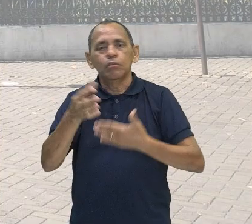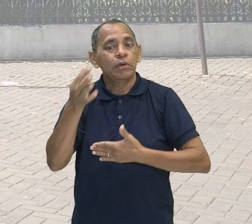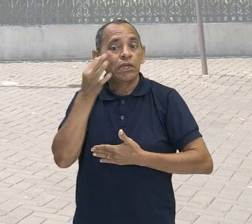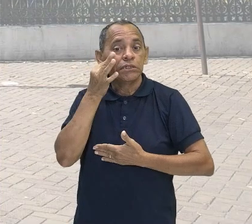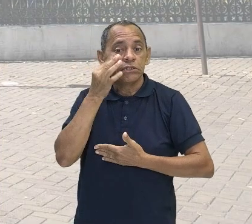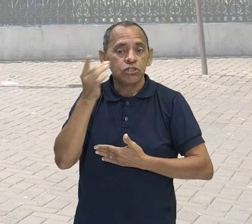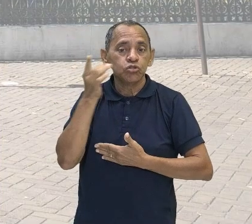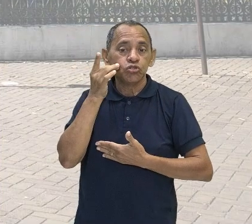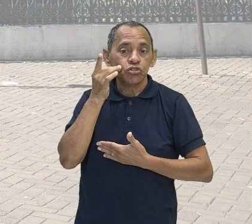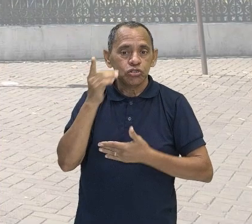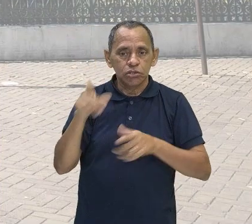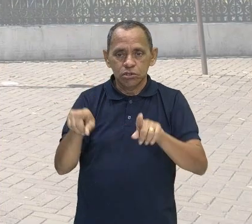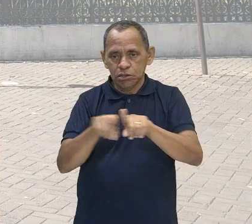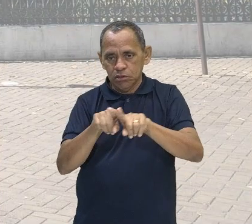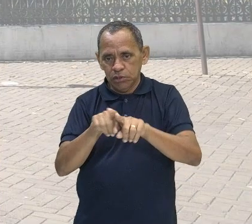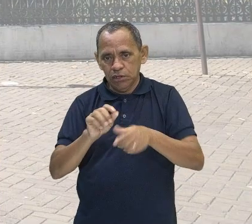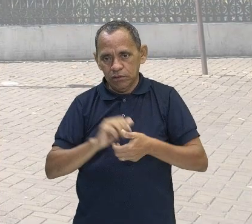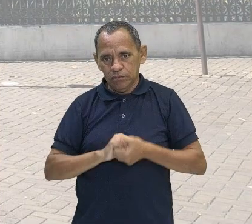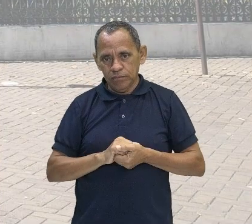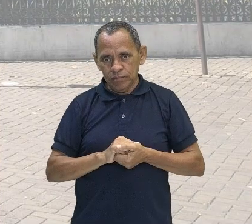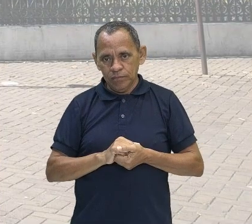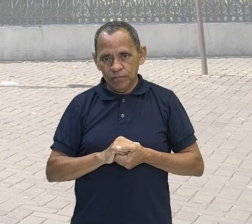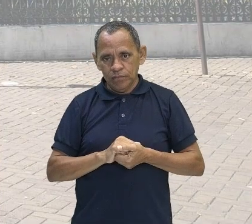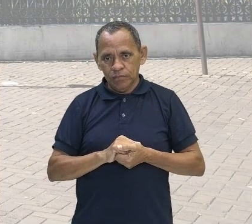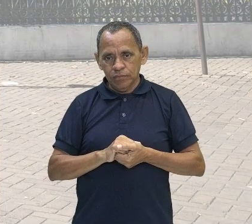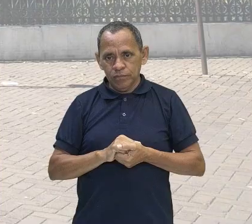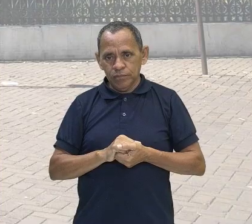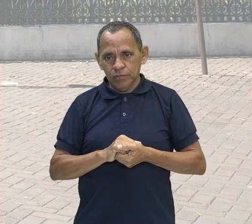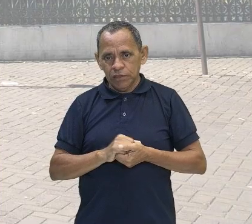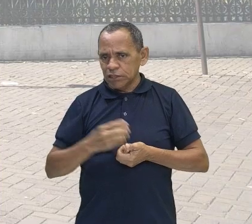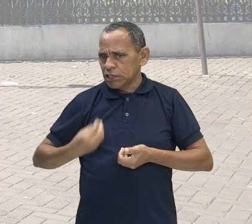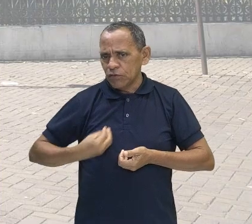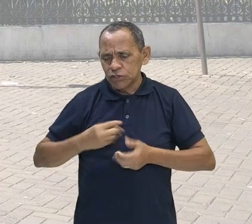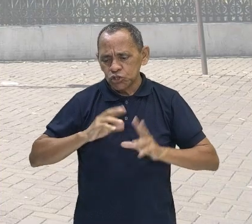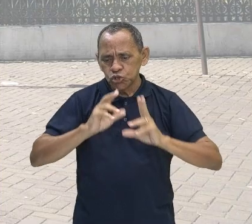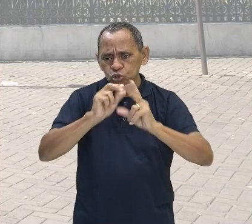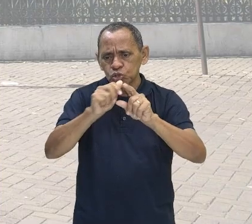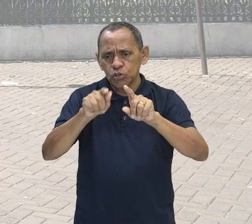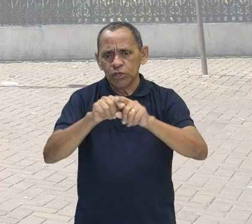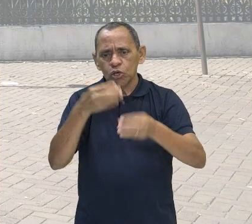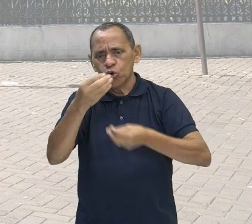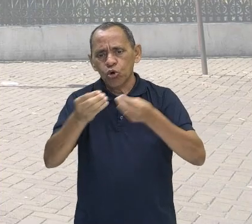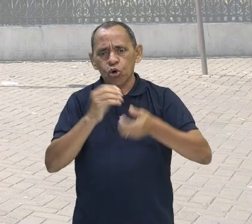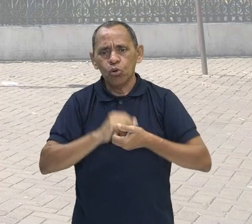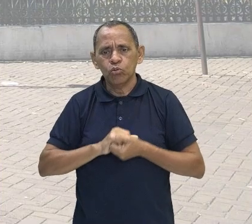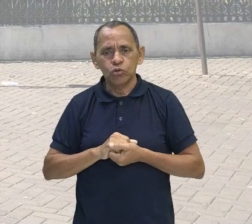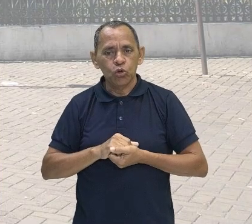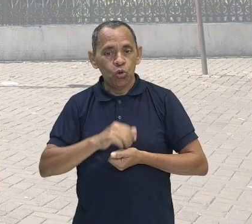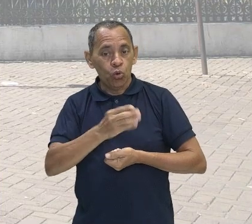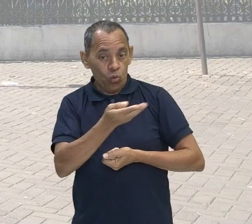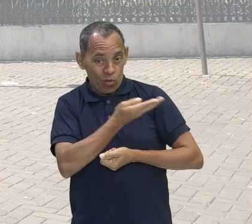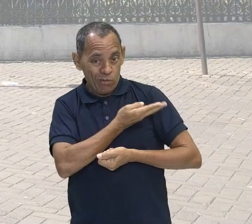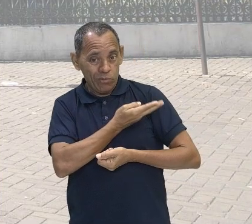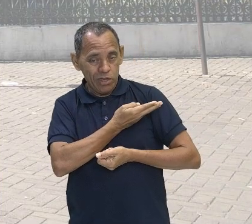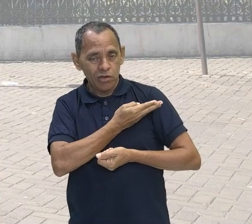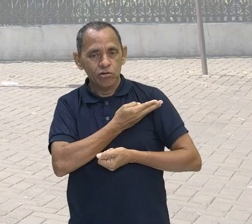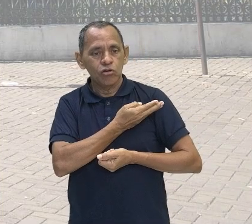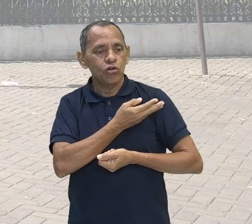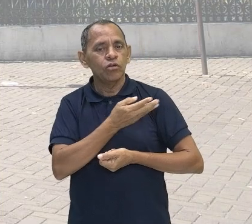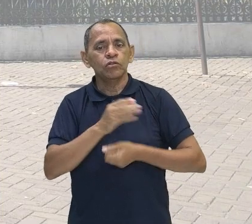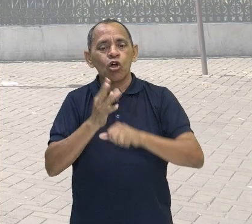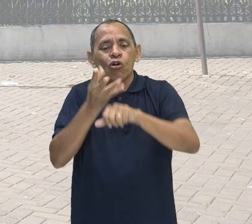no nosso convívio. E aí, por exemplo, convencer um amigo a ir a algum